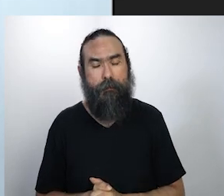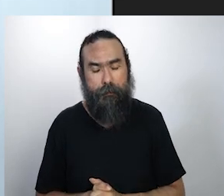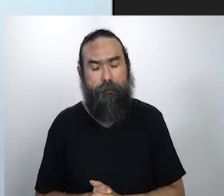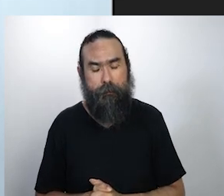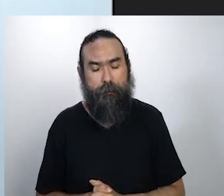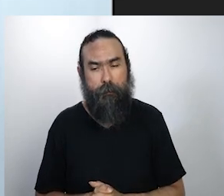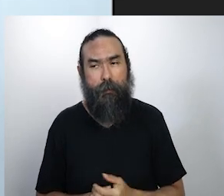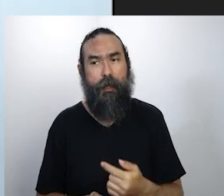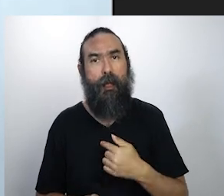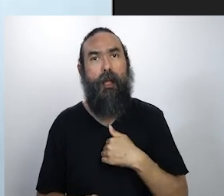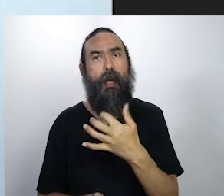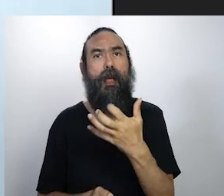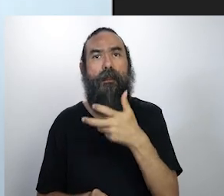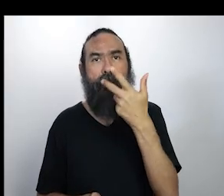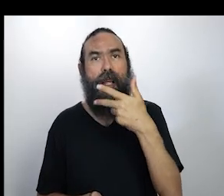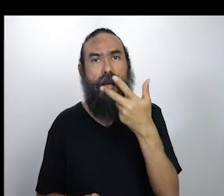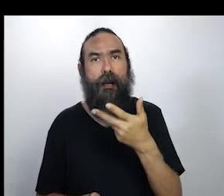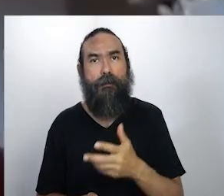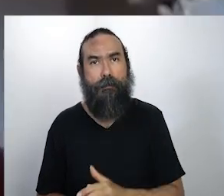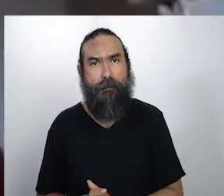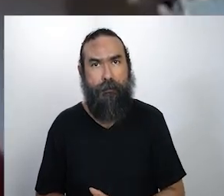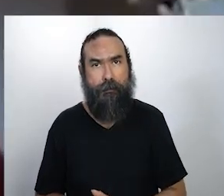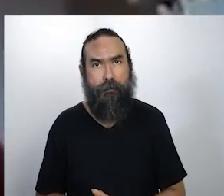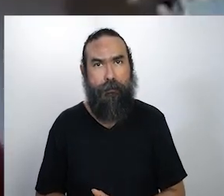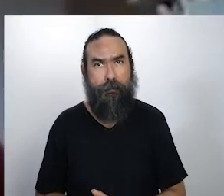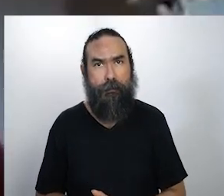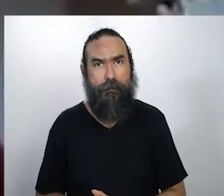Eu me inscrevi ali,